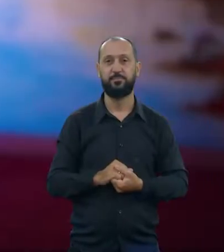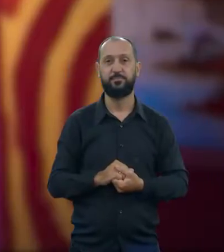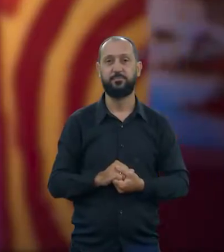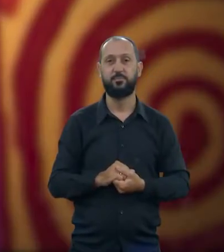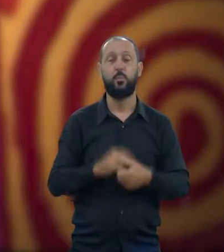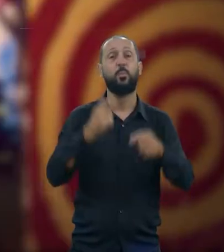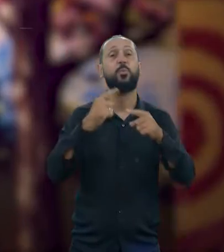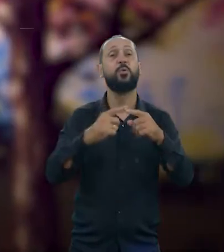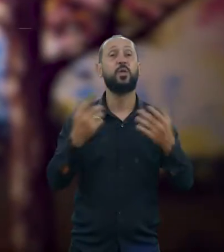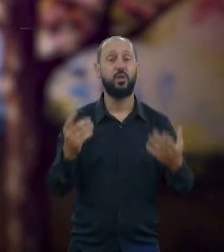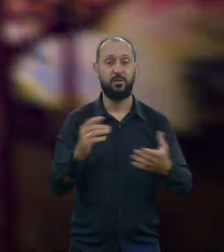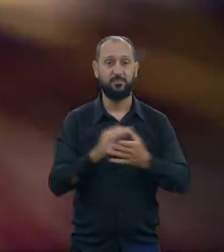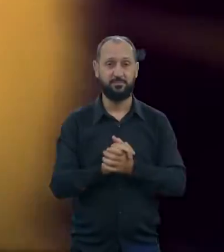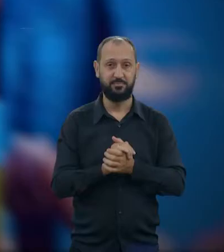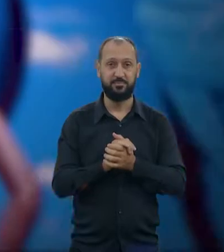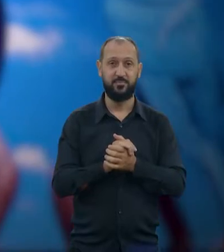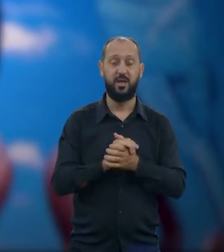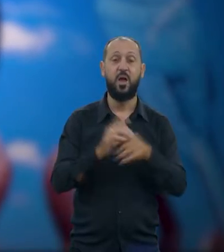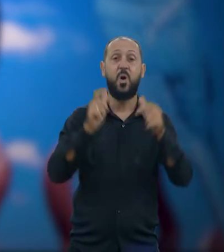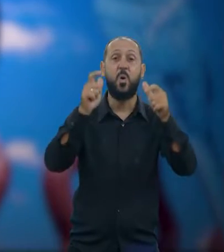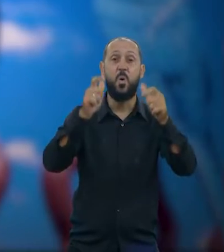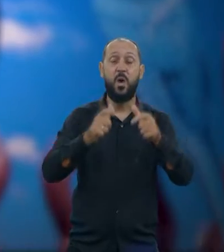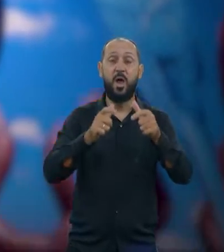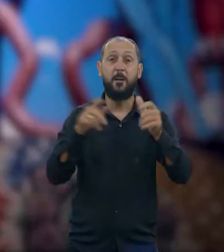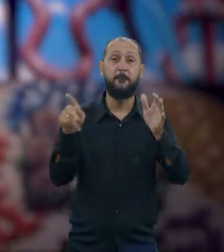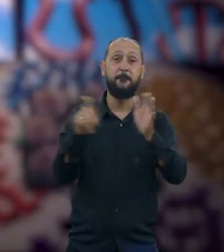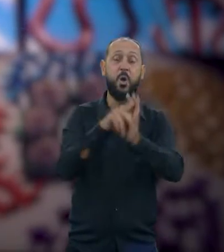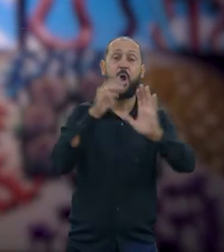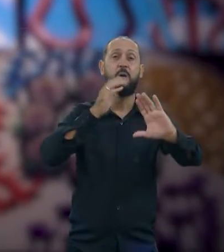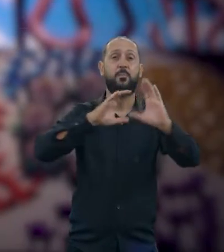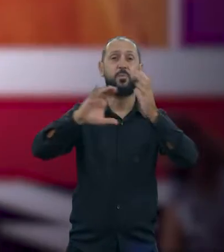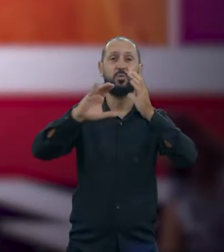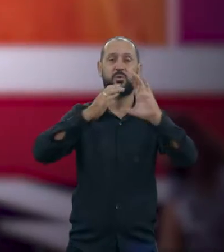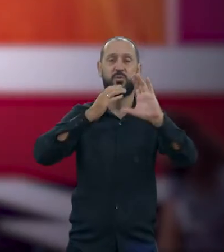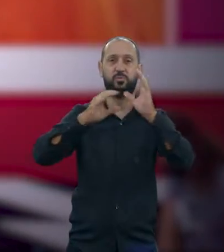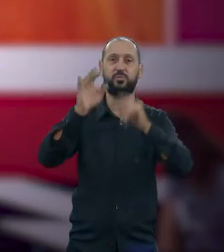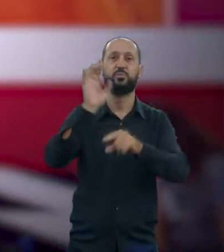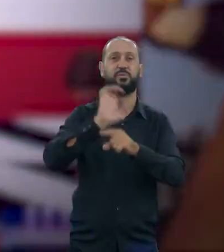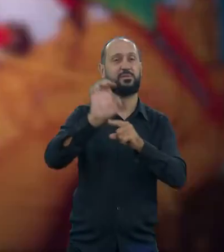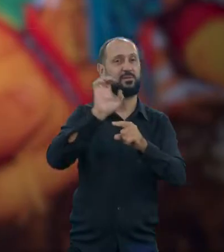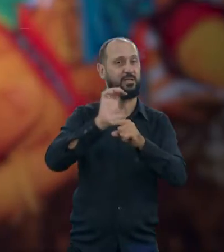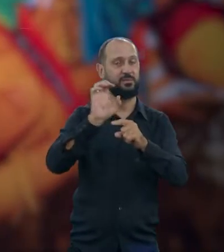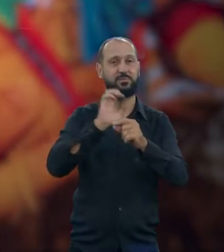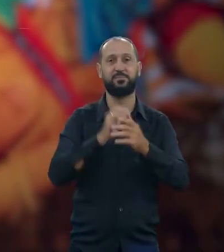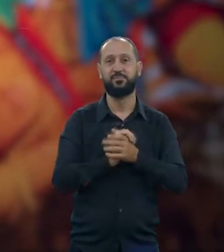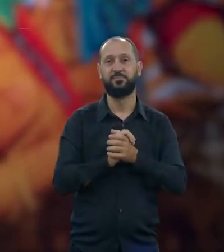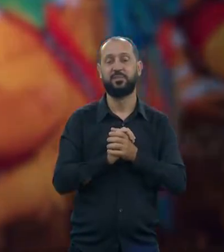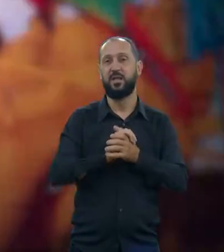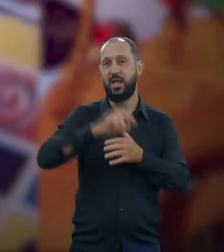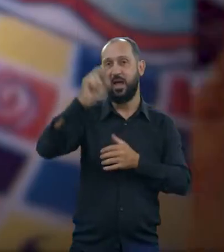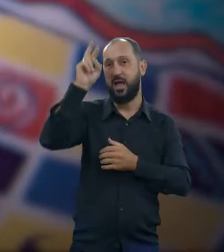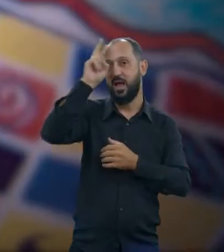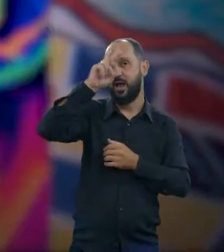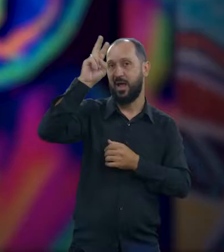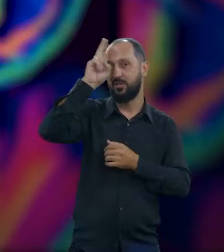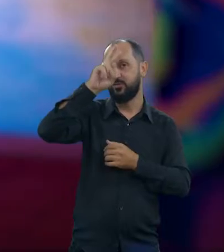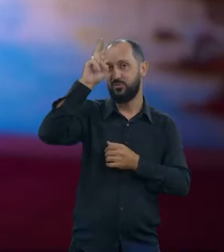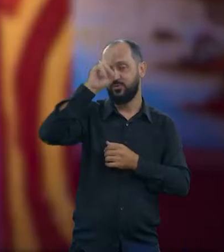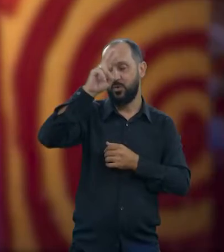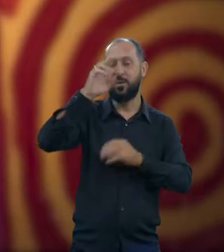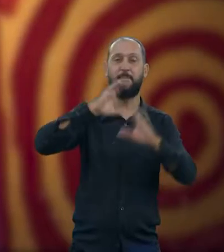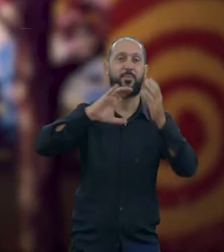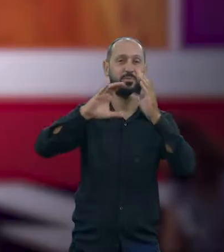imensa. Por quê? Porque é o celeiro musical do nosso estado, é a